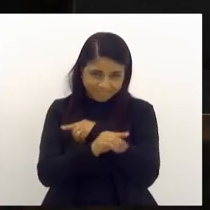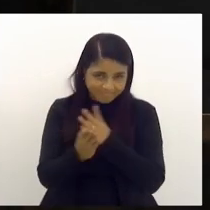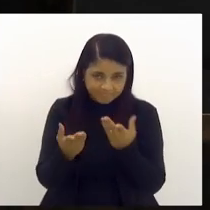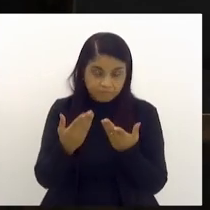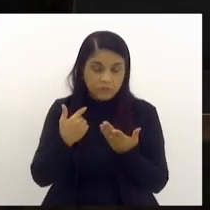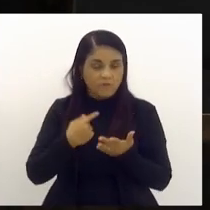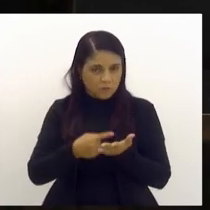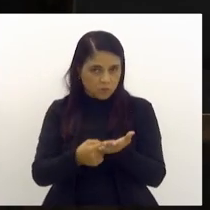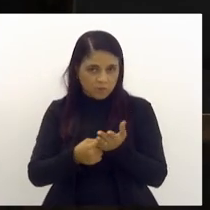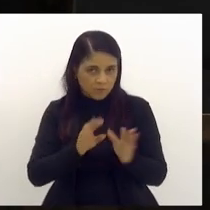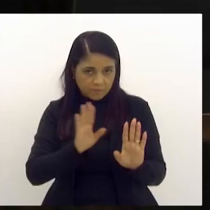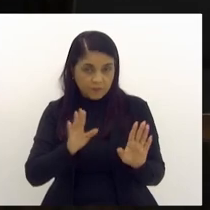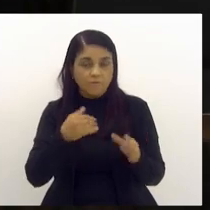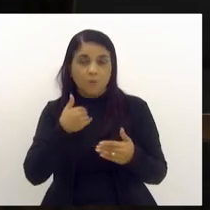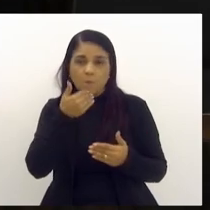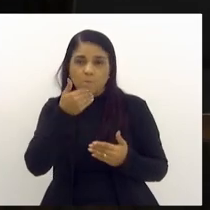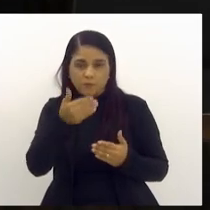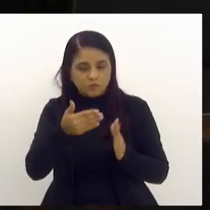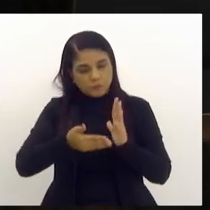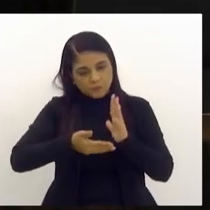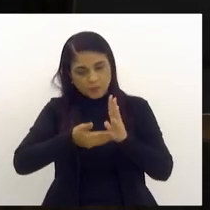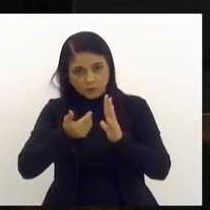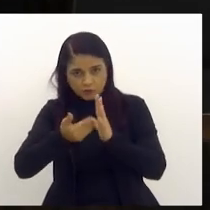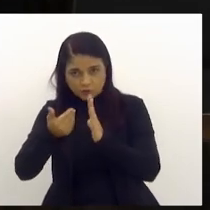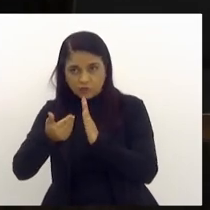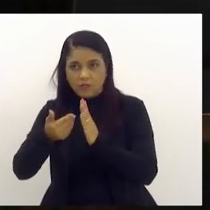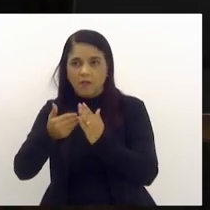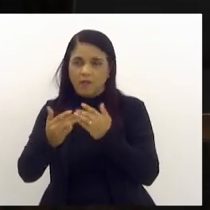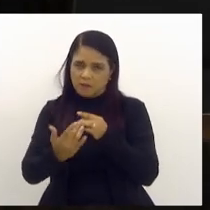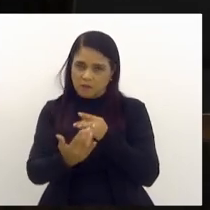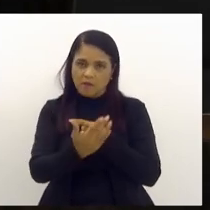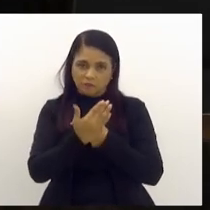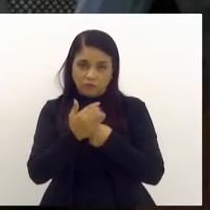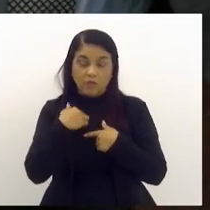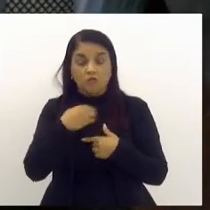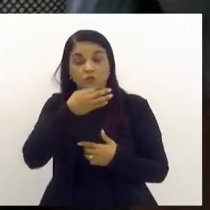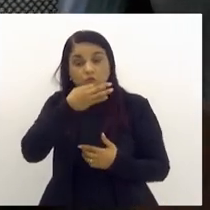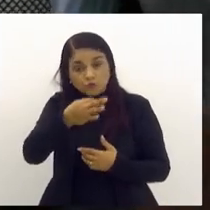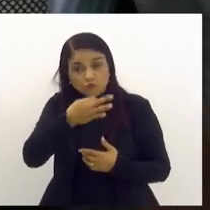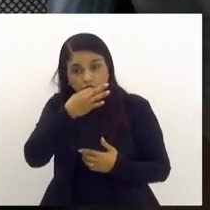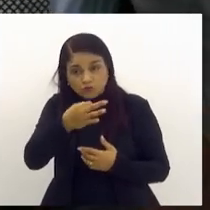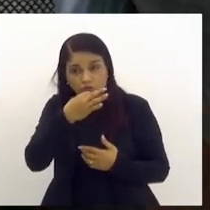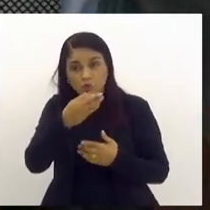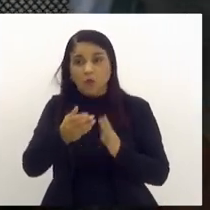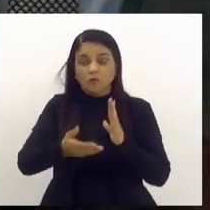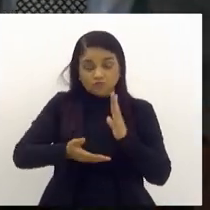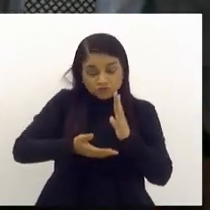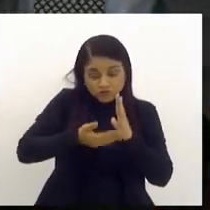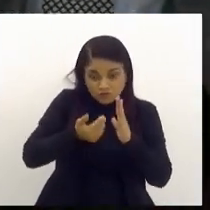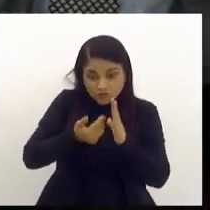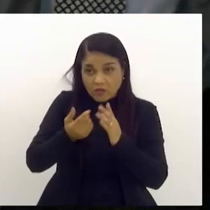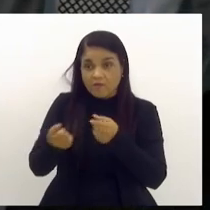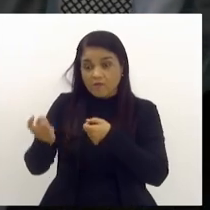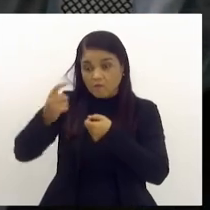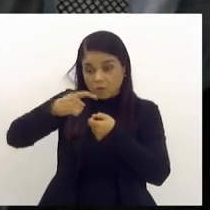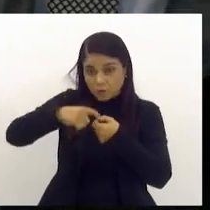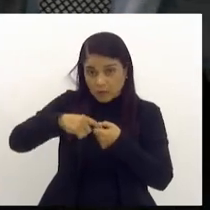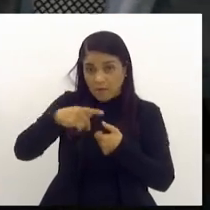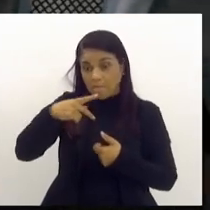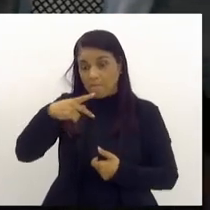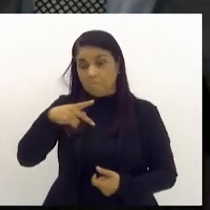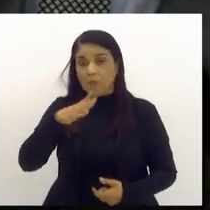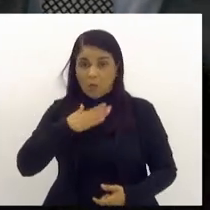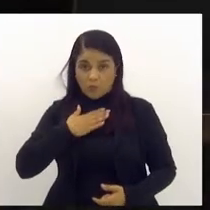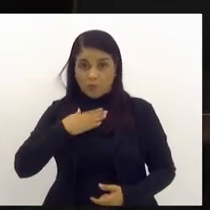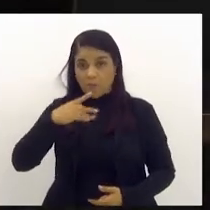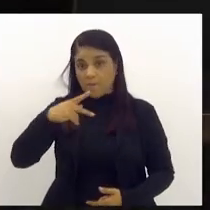cumprir. Então, eu vou pedir a gentileza de Vossa Excelência para colaborar conosco. A sugestão que eu ia fazer é essa. A gente pode voltar com outro dia. Eu tenho uma PEC sobre o mesmo tema. Então, a